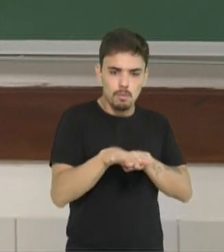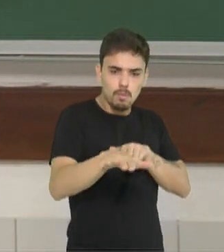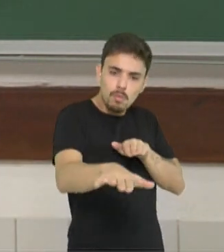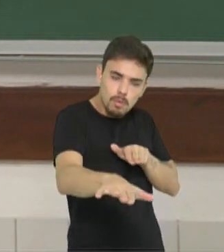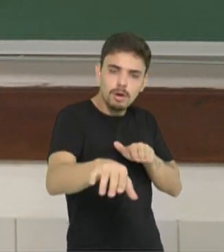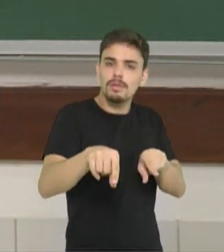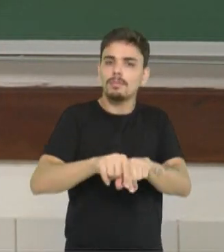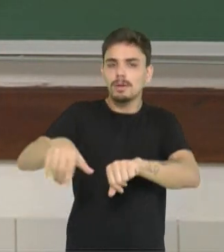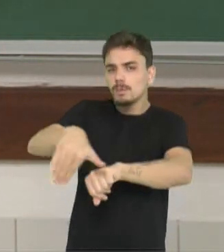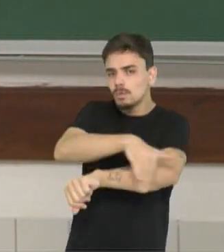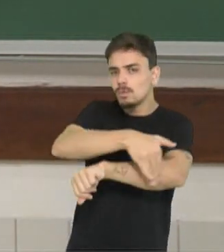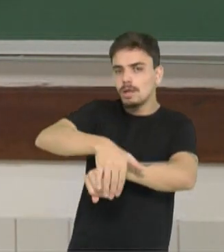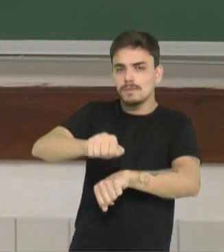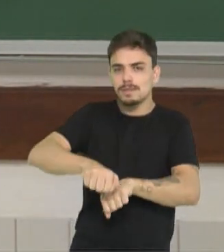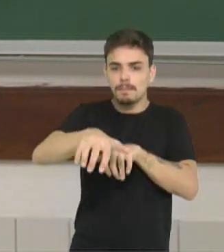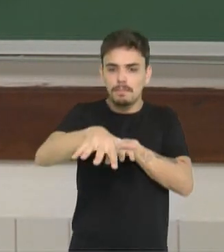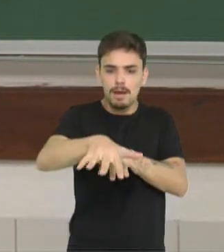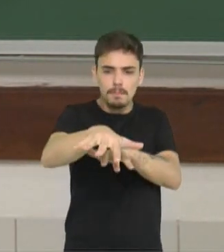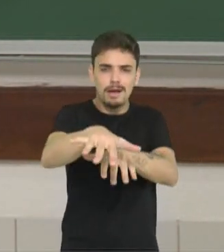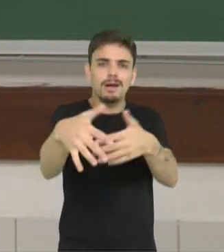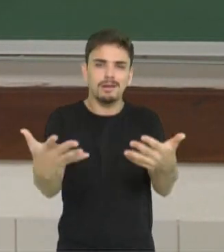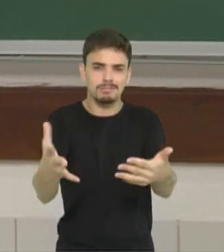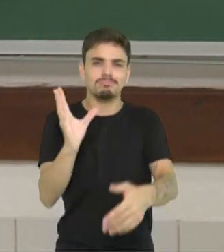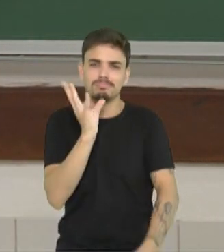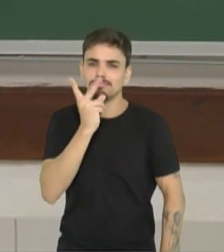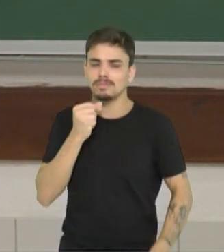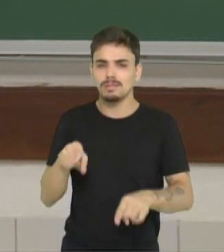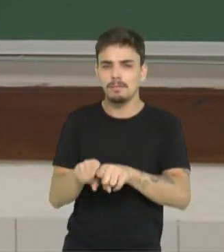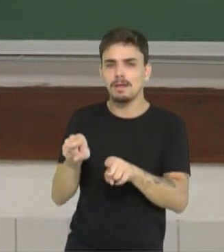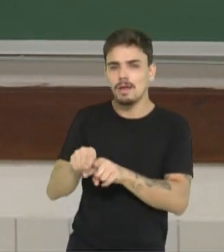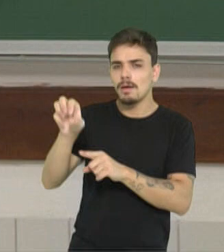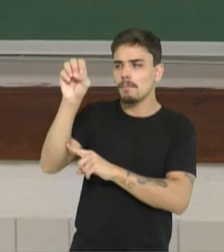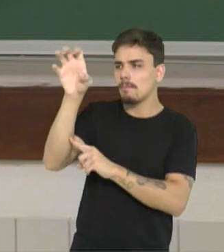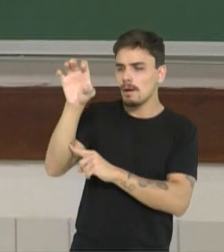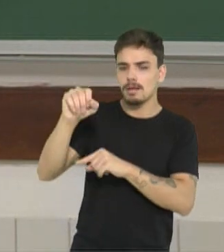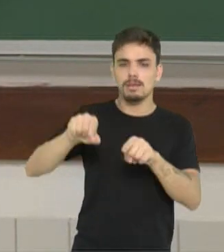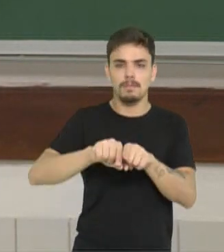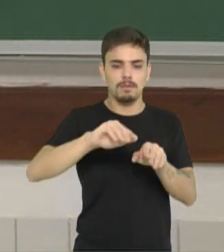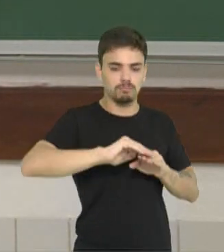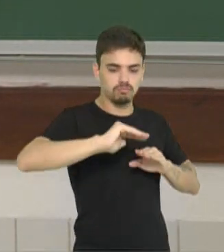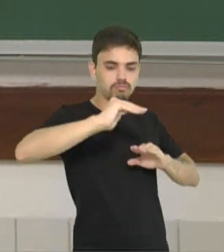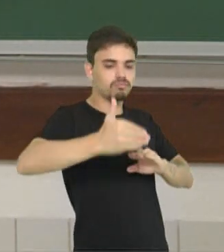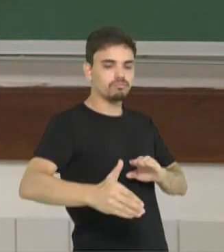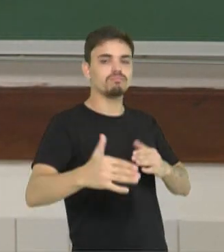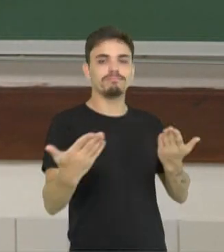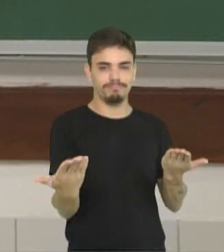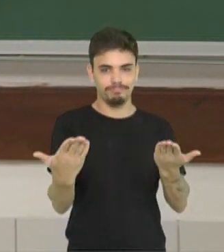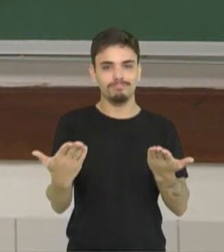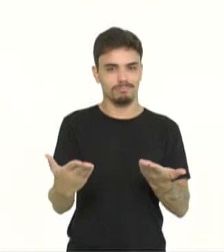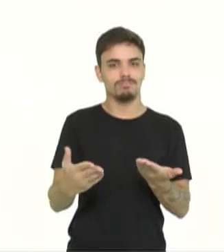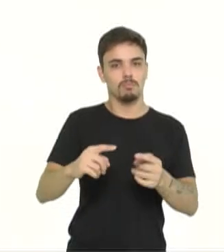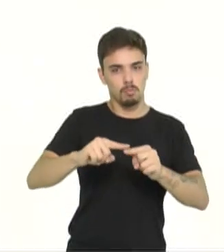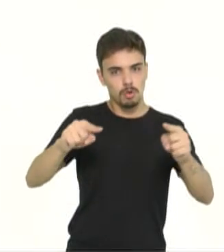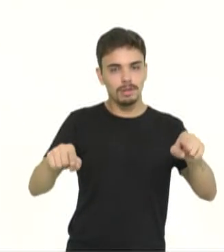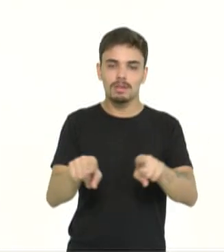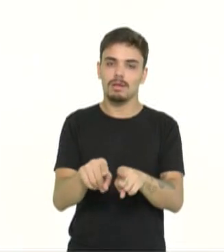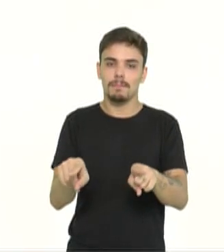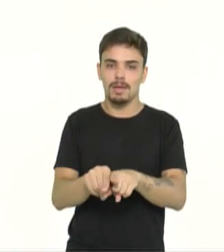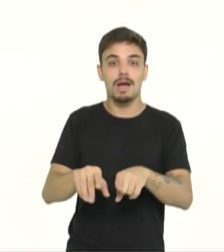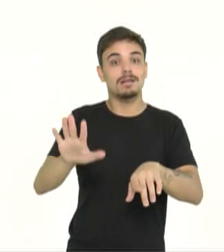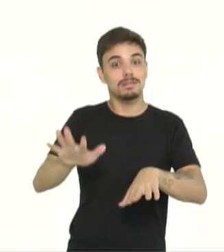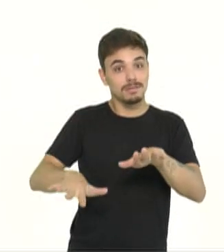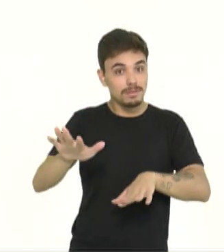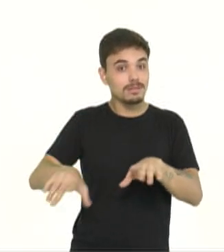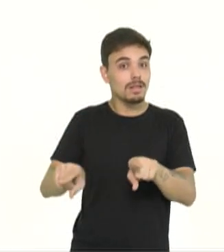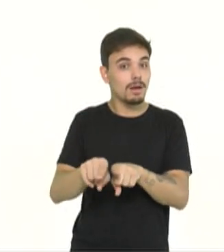tem congestionamento, às vezes tem semáforos, lombadas, então a velocidade oscila. E também um caminhão,